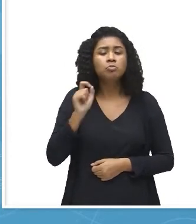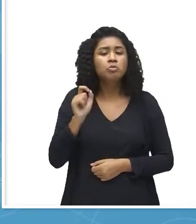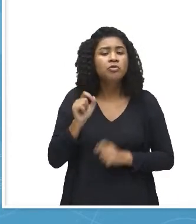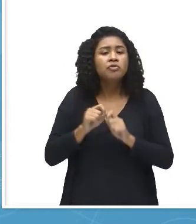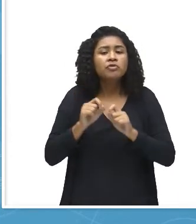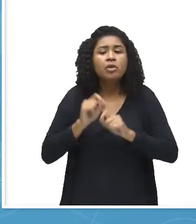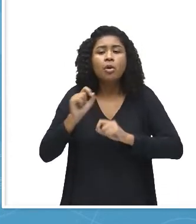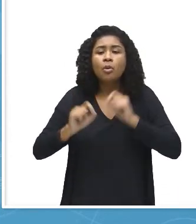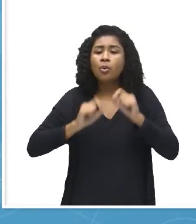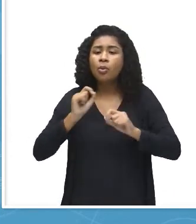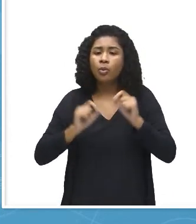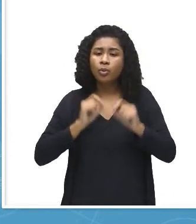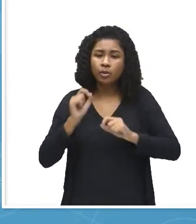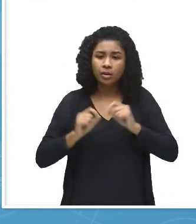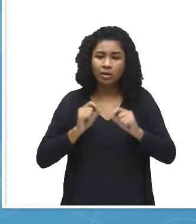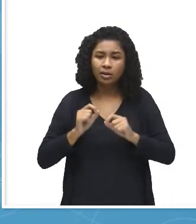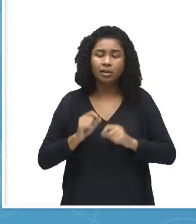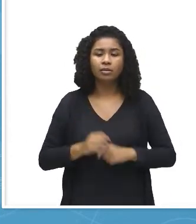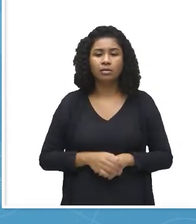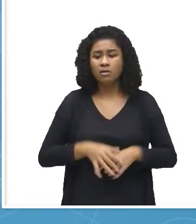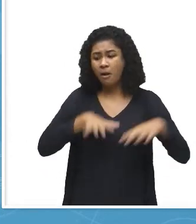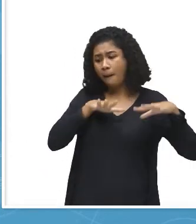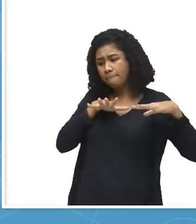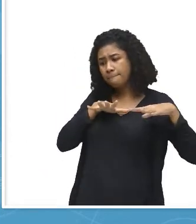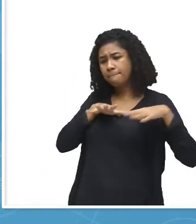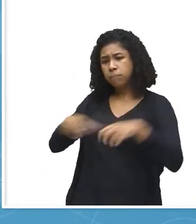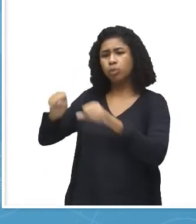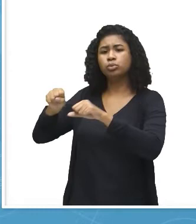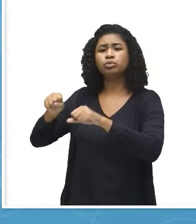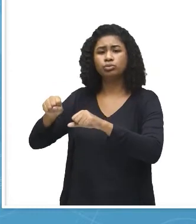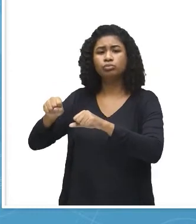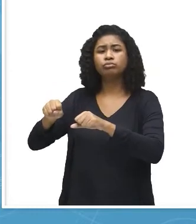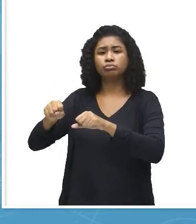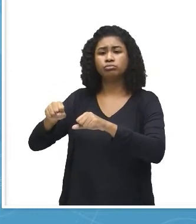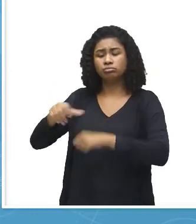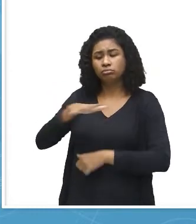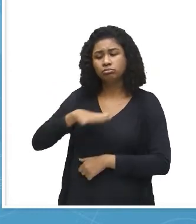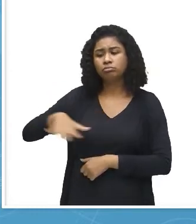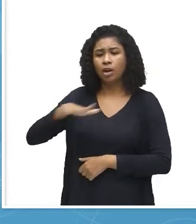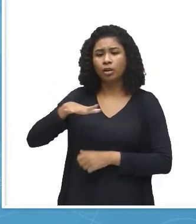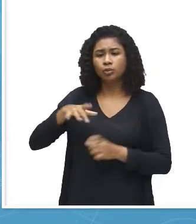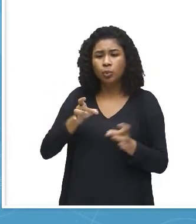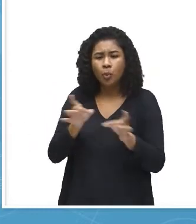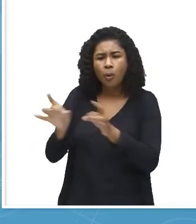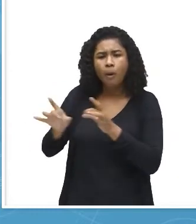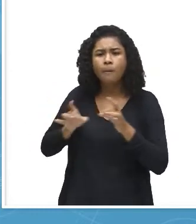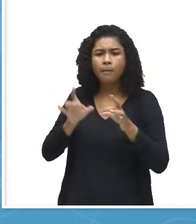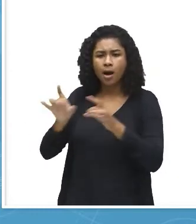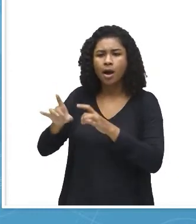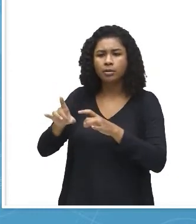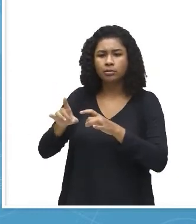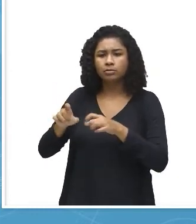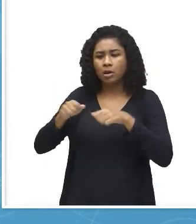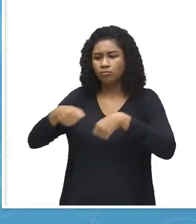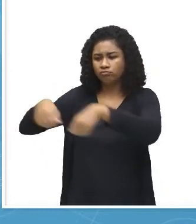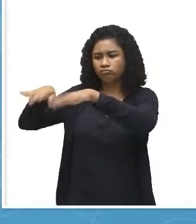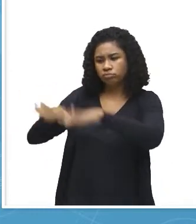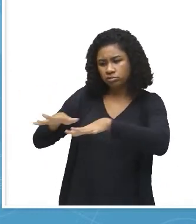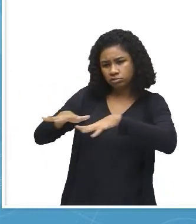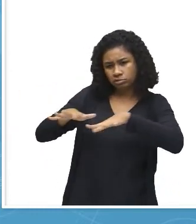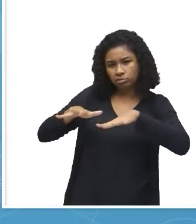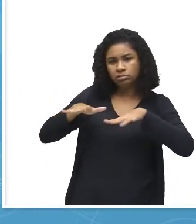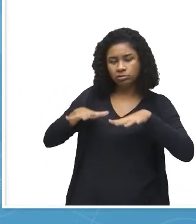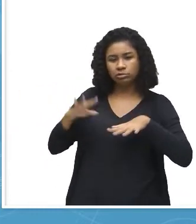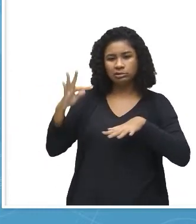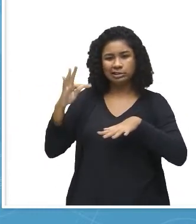outras coisas, os motivos para dominar a questão do tecido indiano, que até hoje é considerado um dos melhores, de